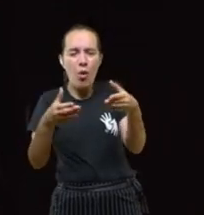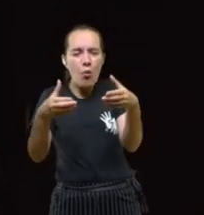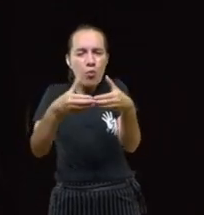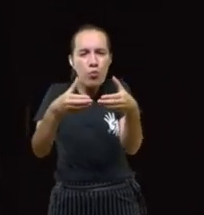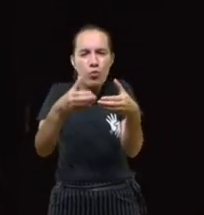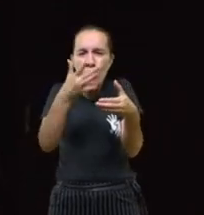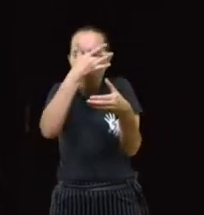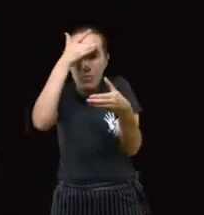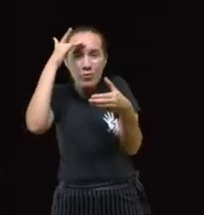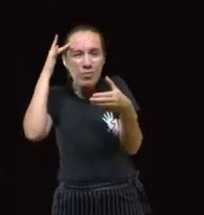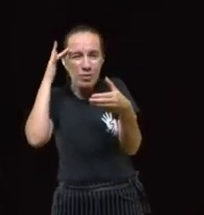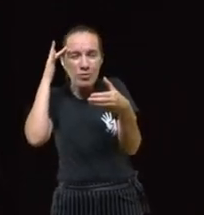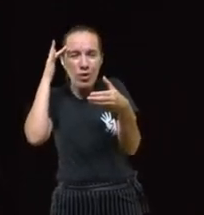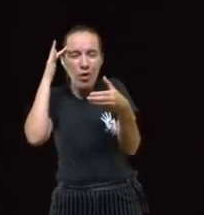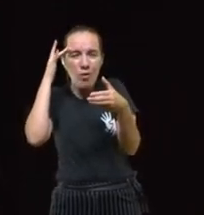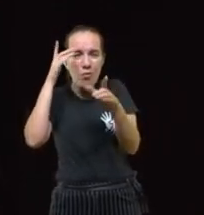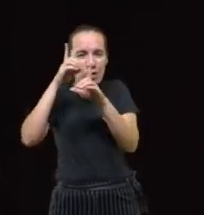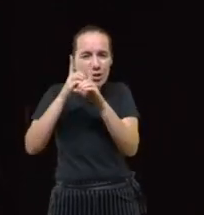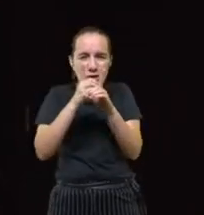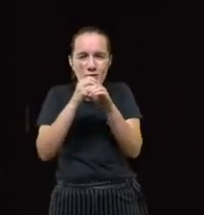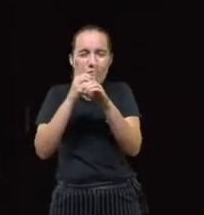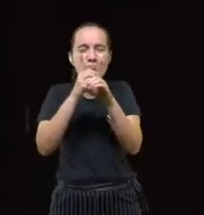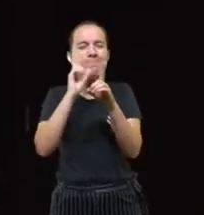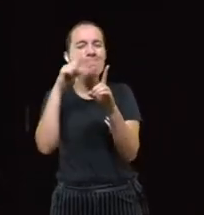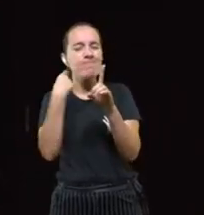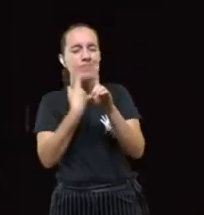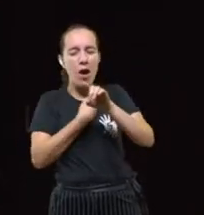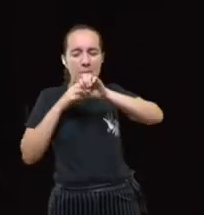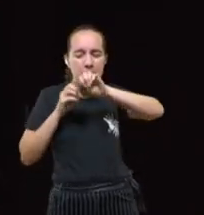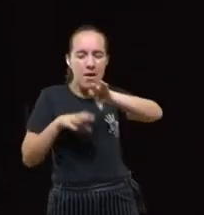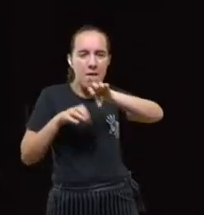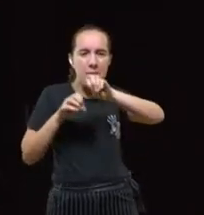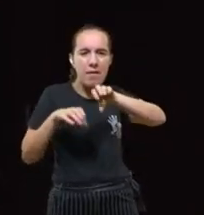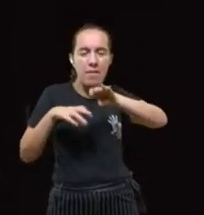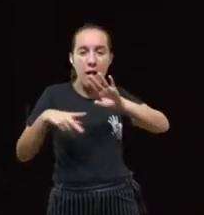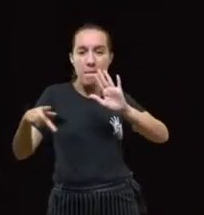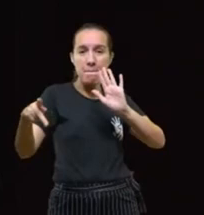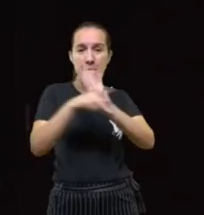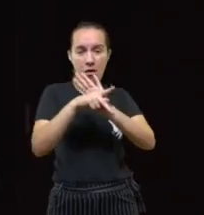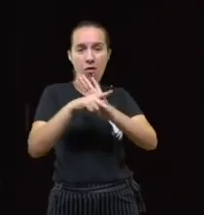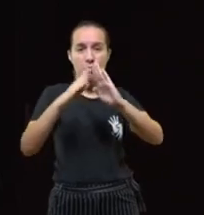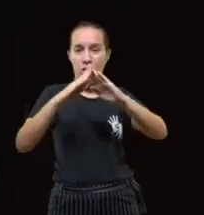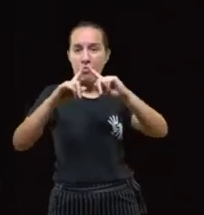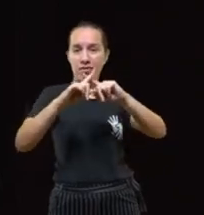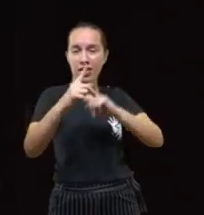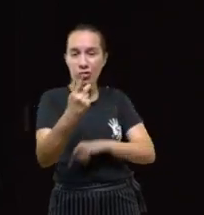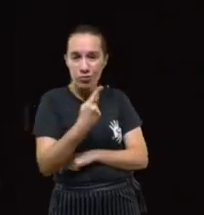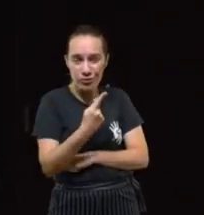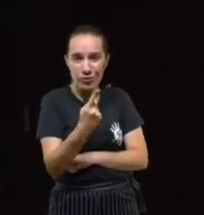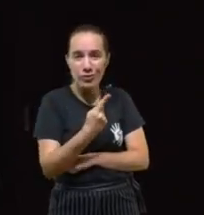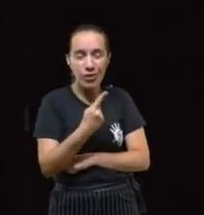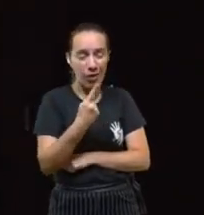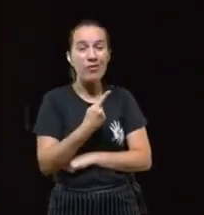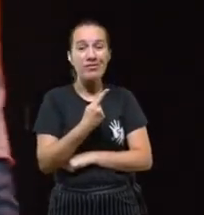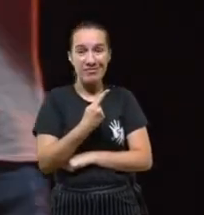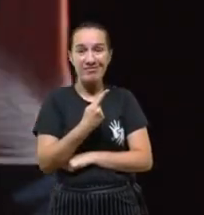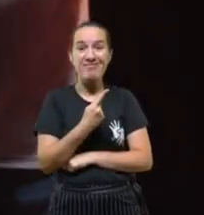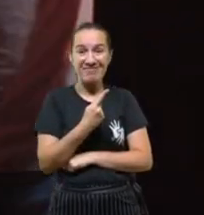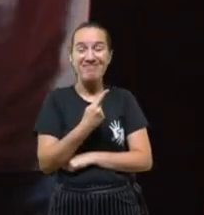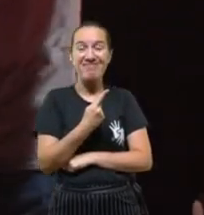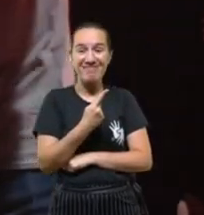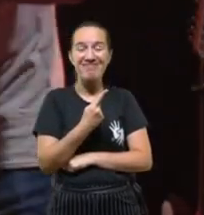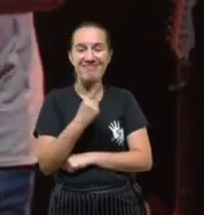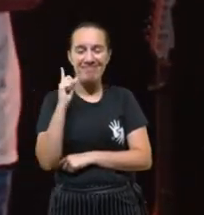discípulos que não pertencem a outra igreja, que não pertencem a outro ministério, que não tem, que